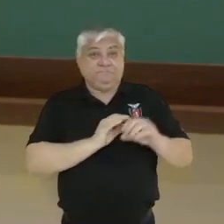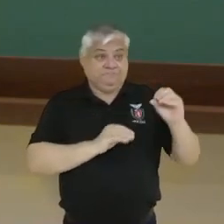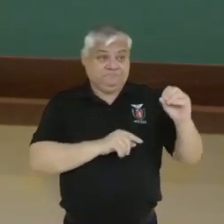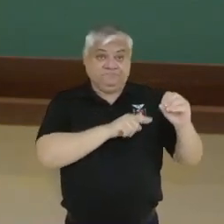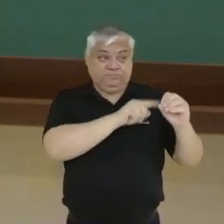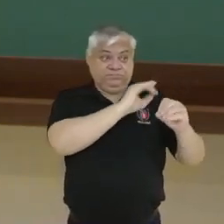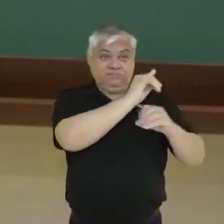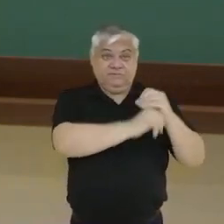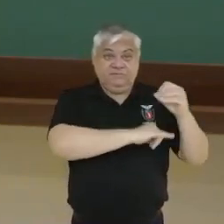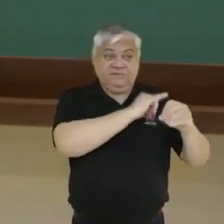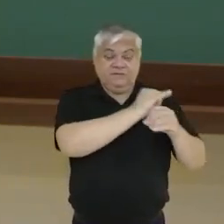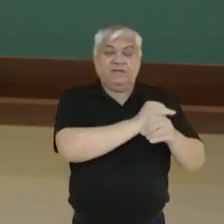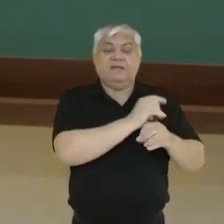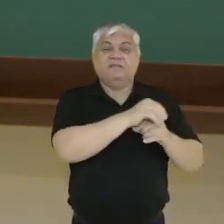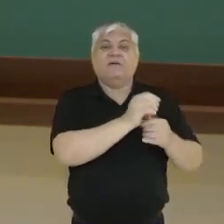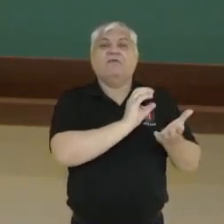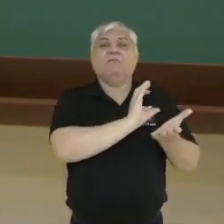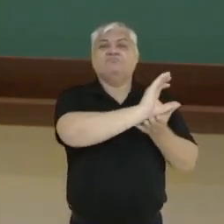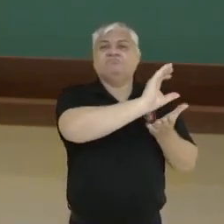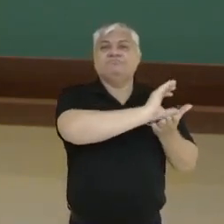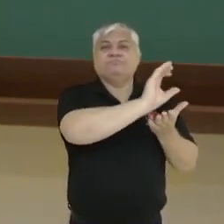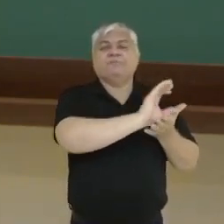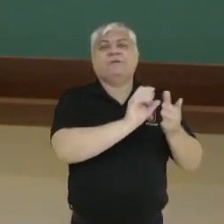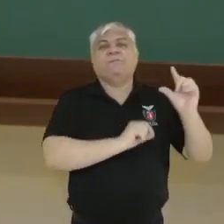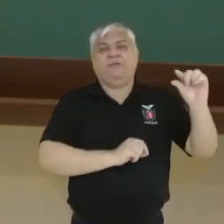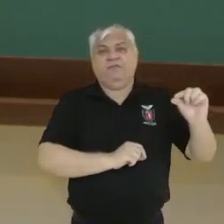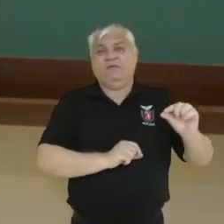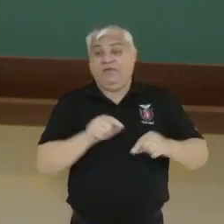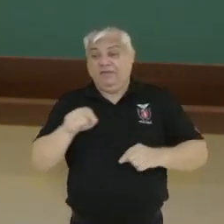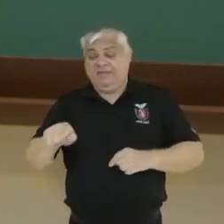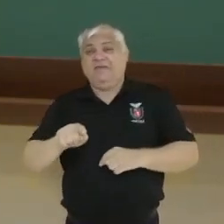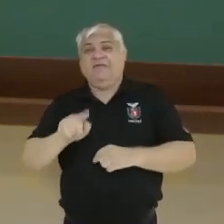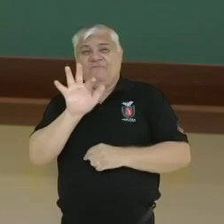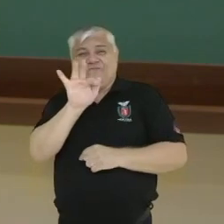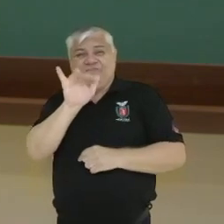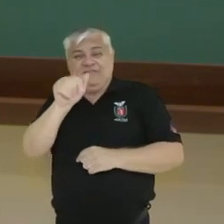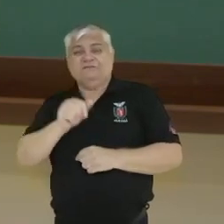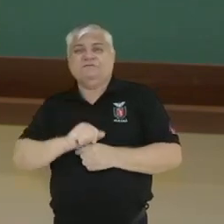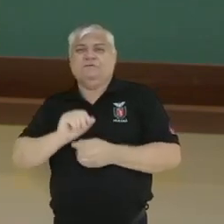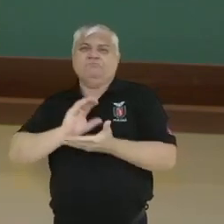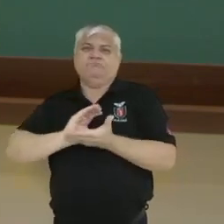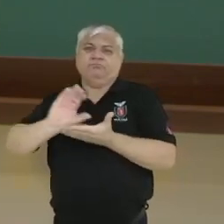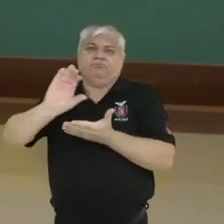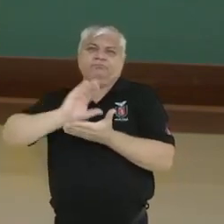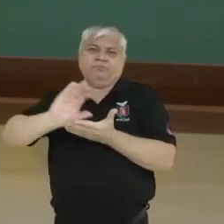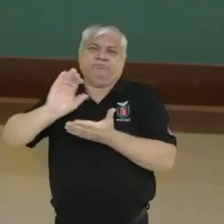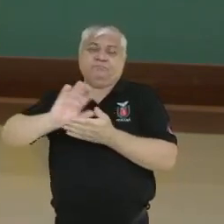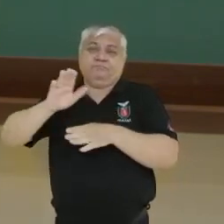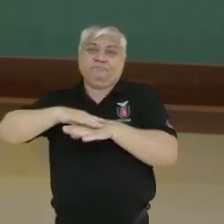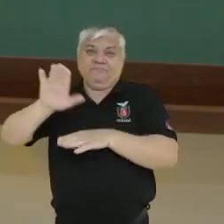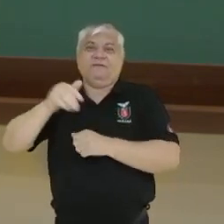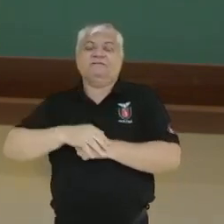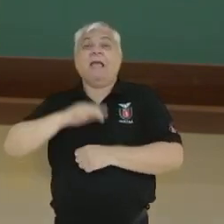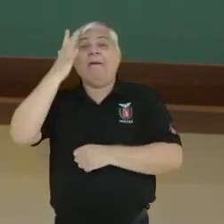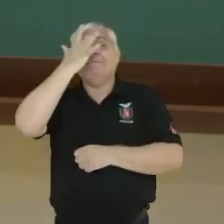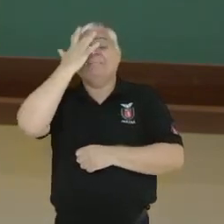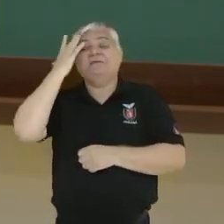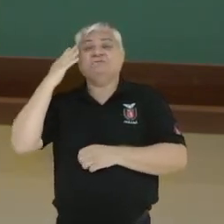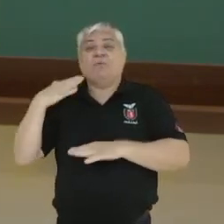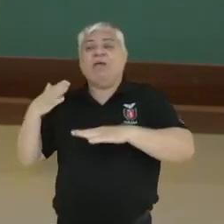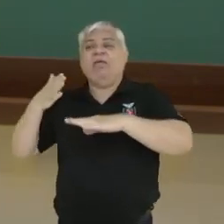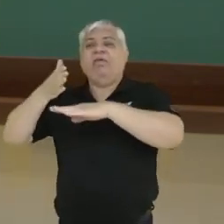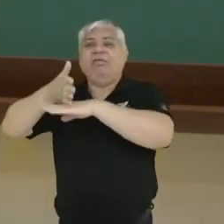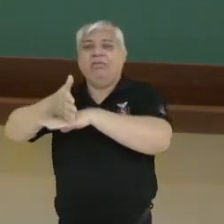ter investimento menor. No caso do negócio físico, você tem, às vezes, o cliente vindo até a sua loja quando